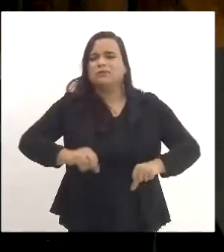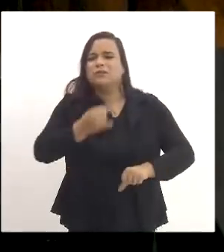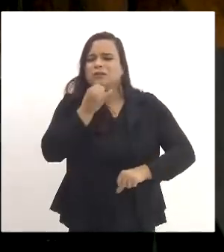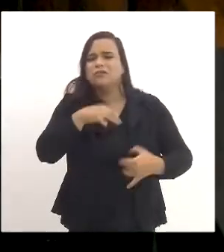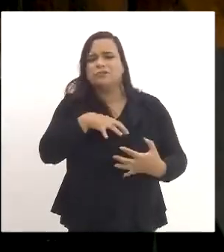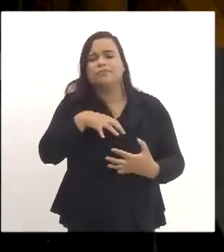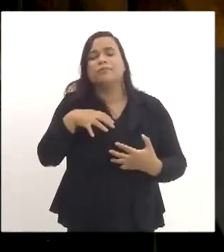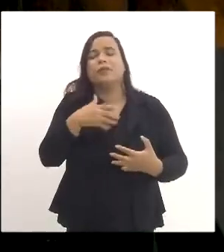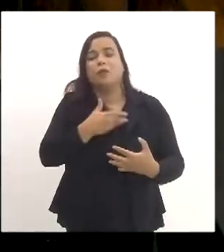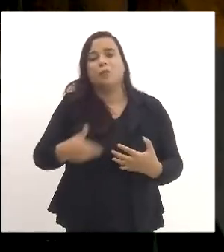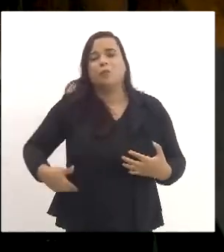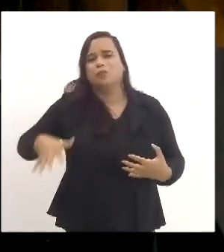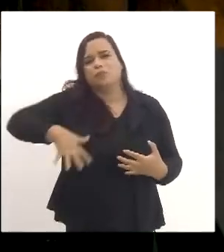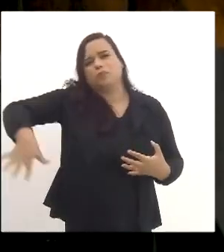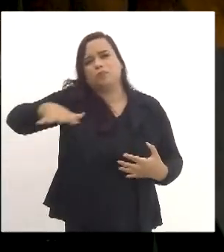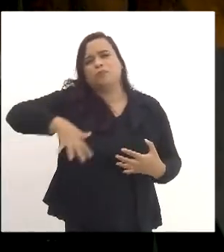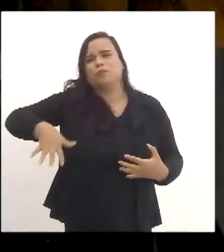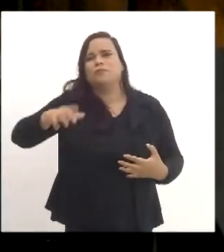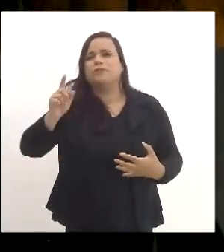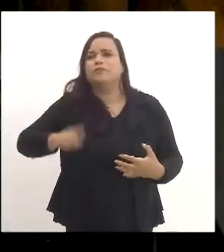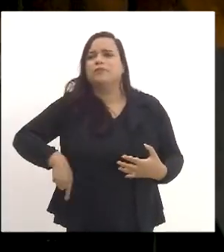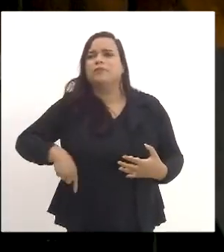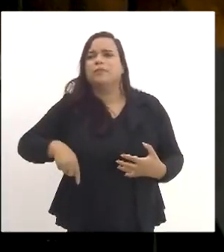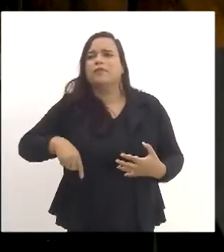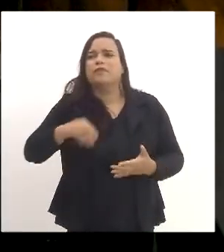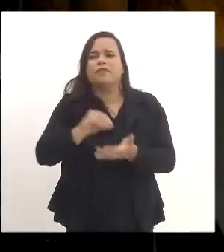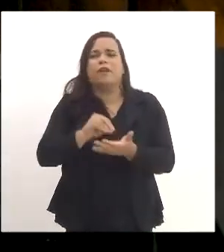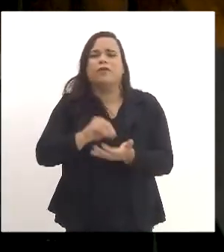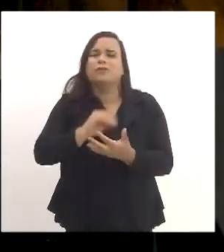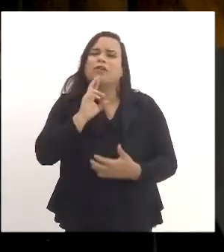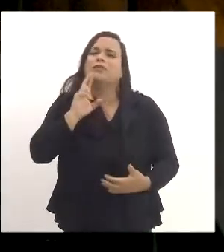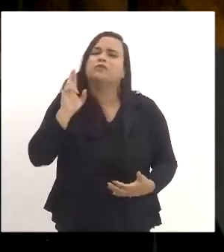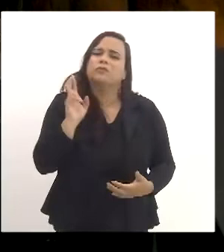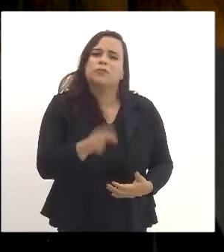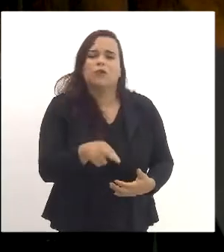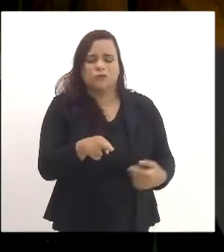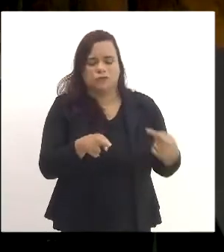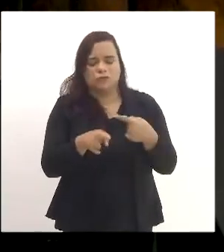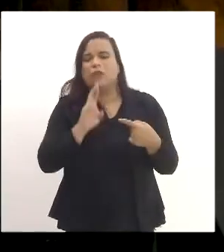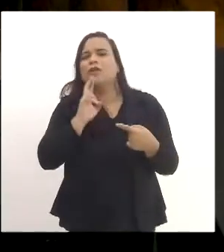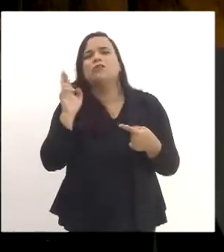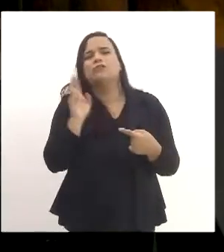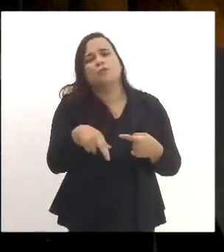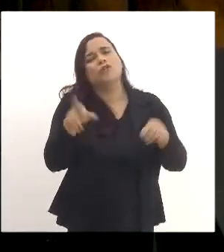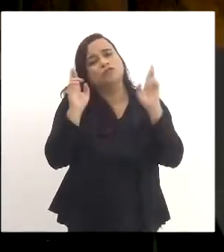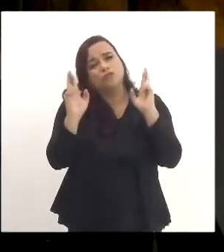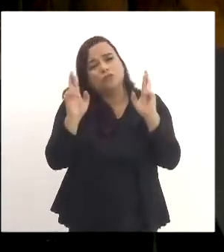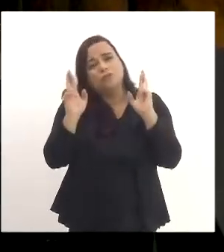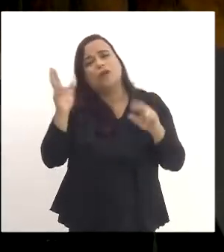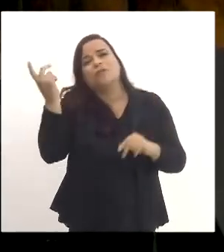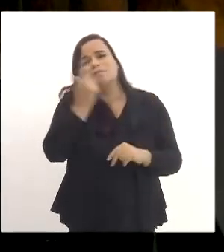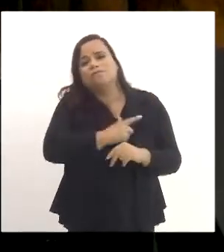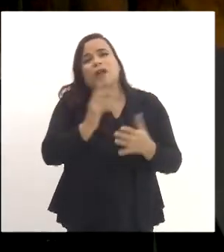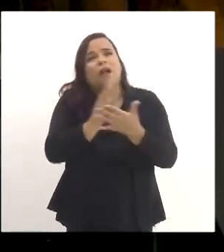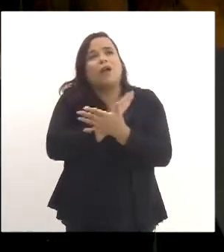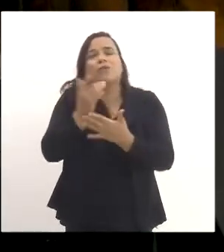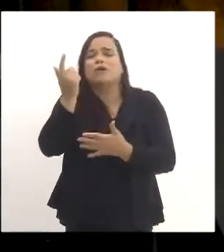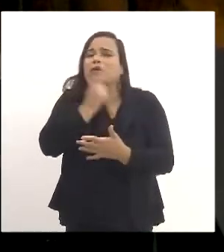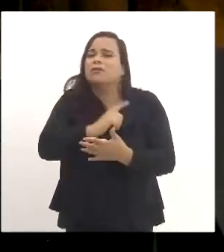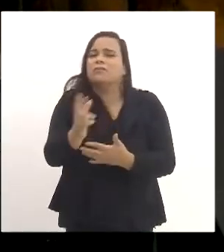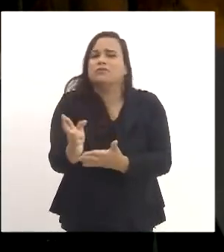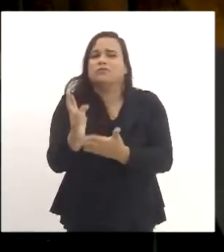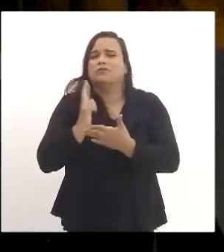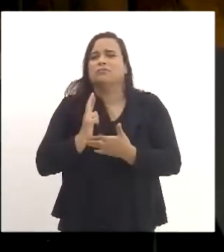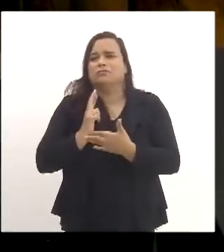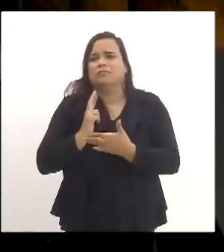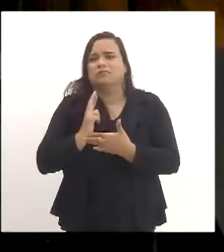de livro inacabado porque lhe falta a resposta. Resposta é esta que espero que alguém no mundo me dê.